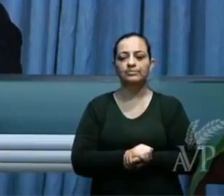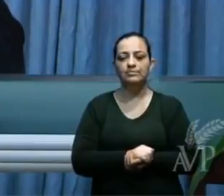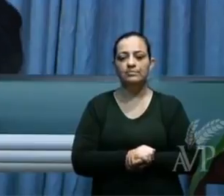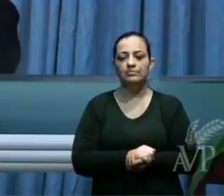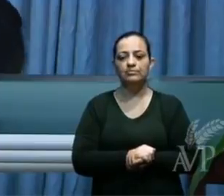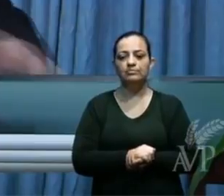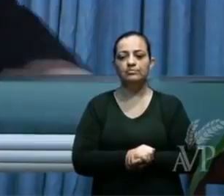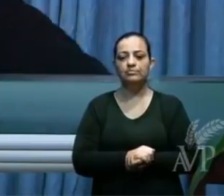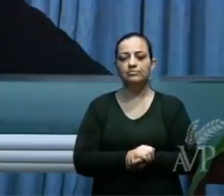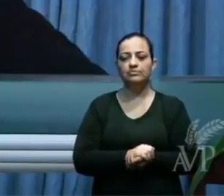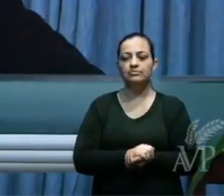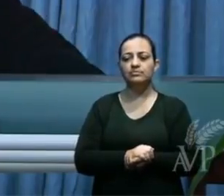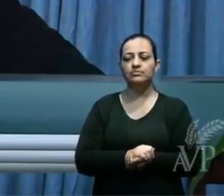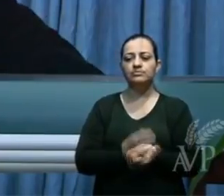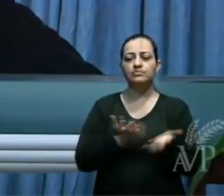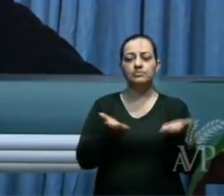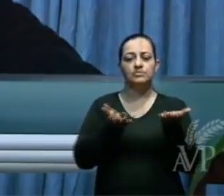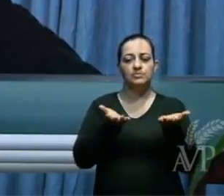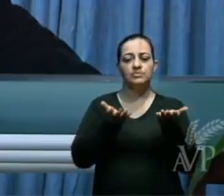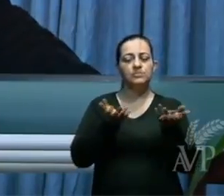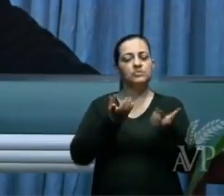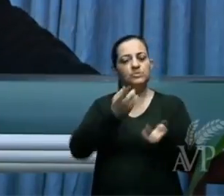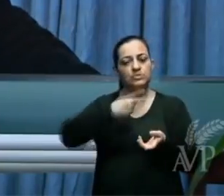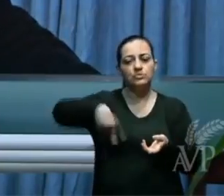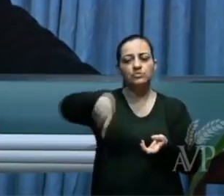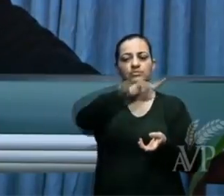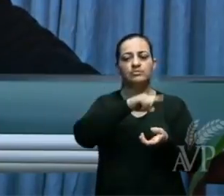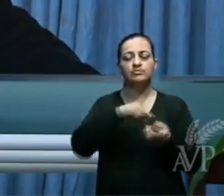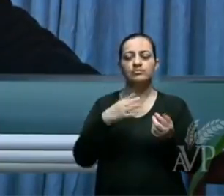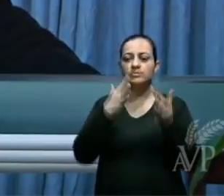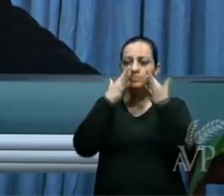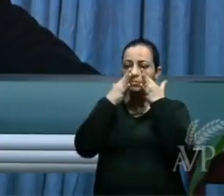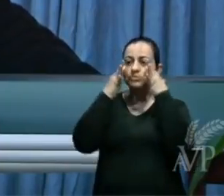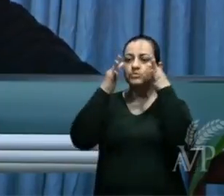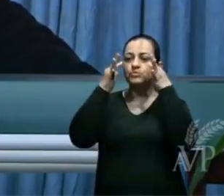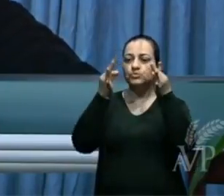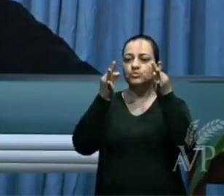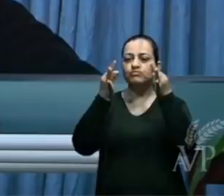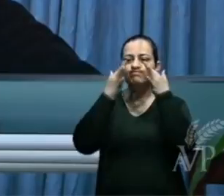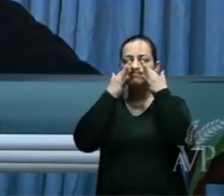eu quero que você dê toda sua atenção